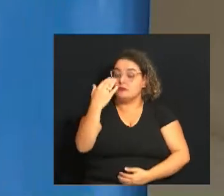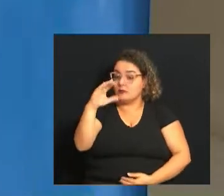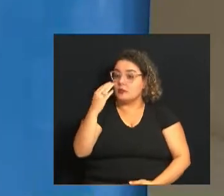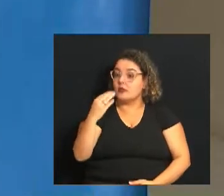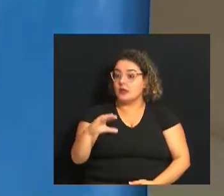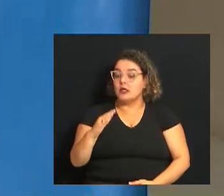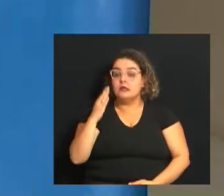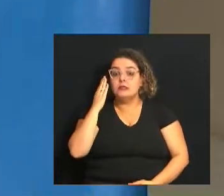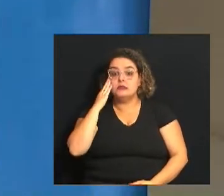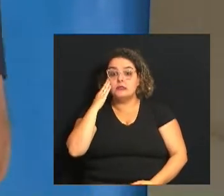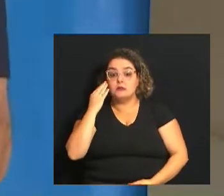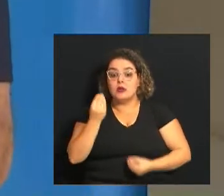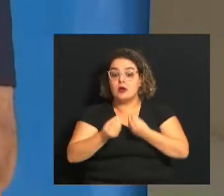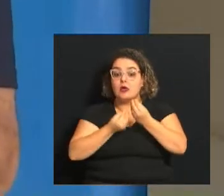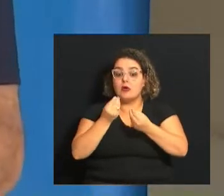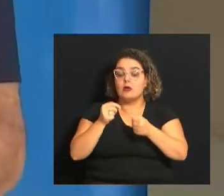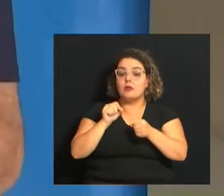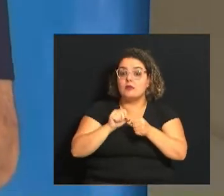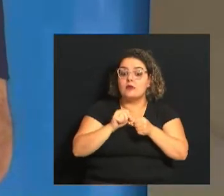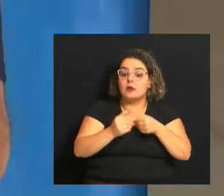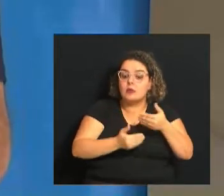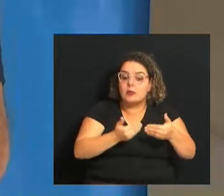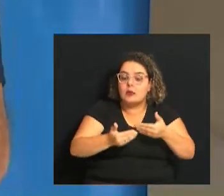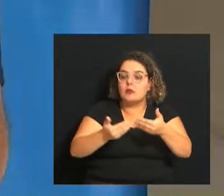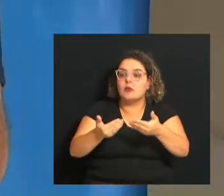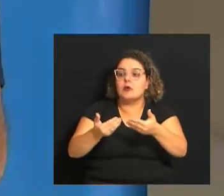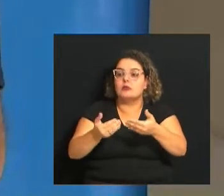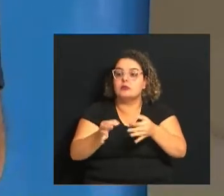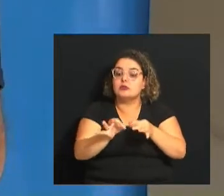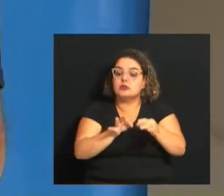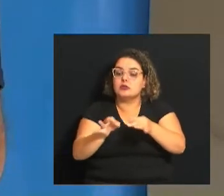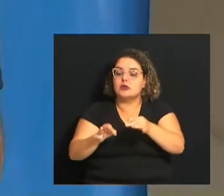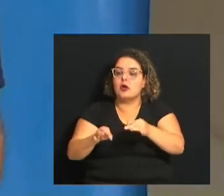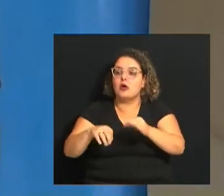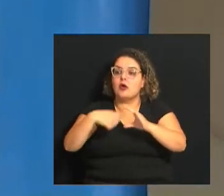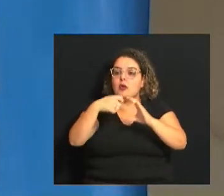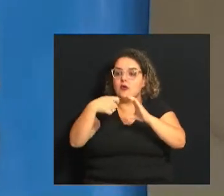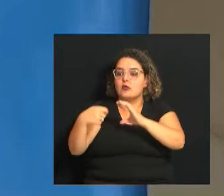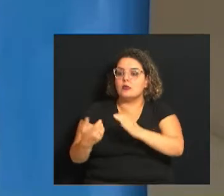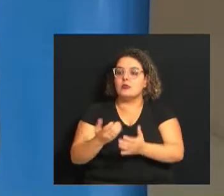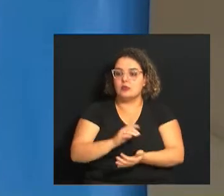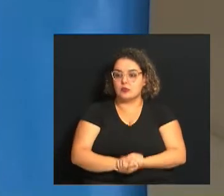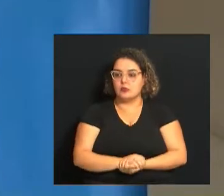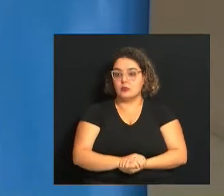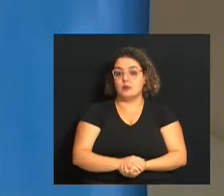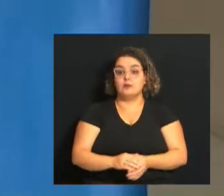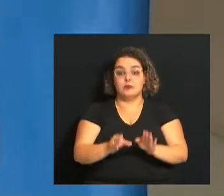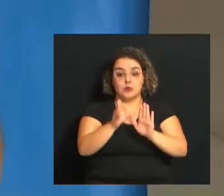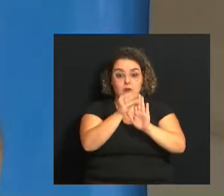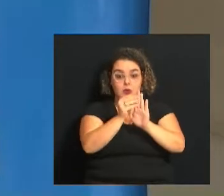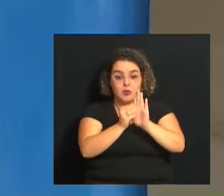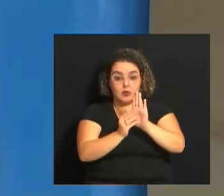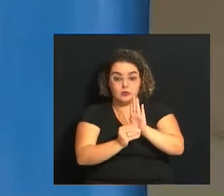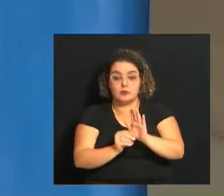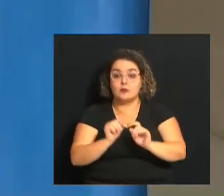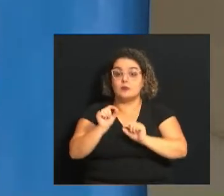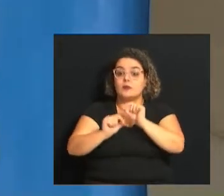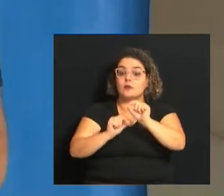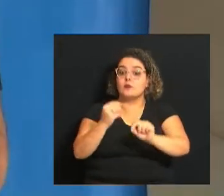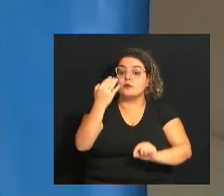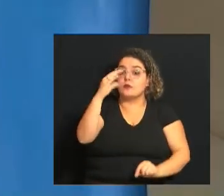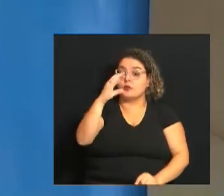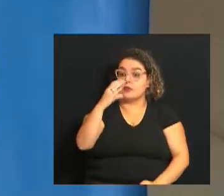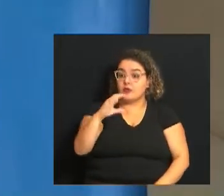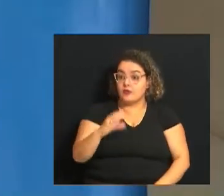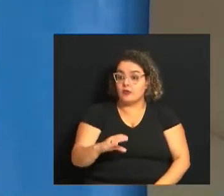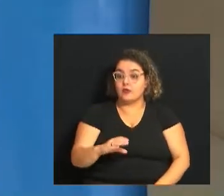que você vai fazer todo o processo. Como vai elaborar o vídeo, isso aqui né? envolve o marketing, né? De conteúdo, né? O que você está postando, vídeos,